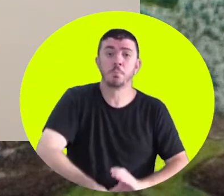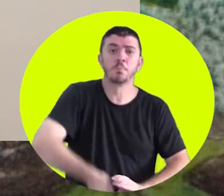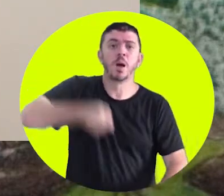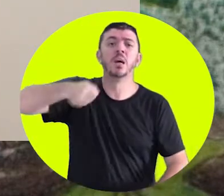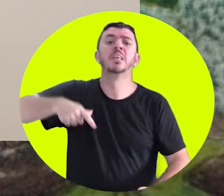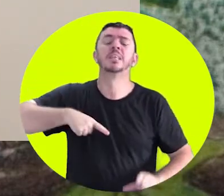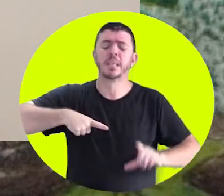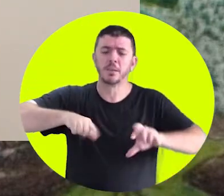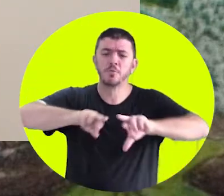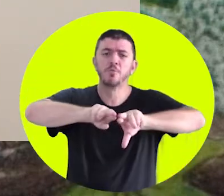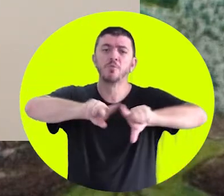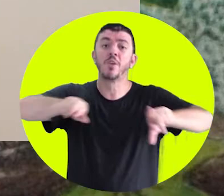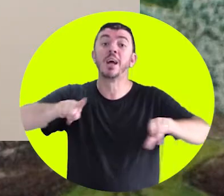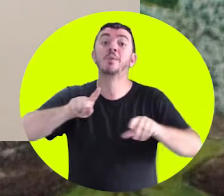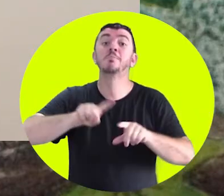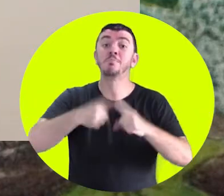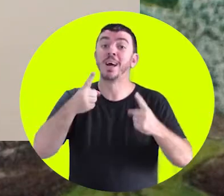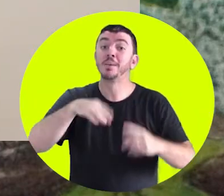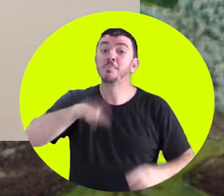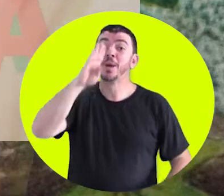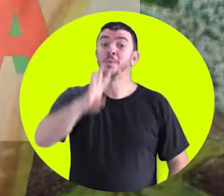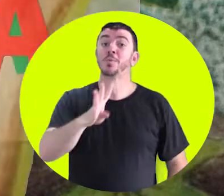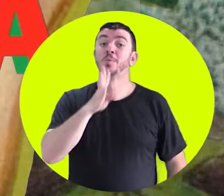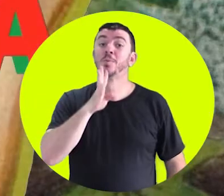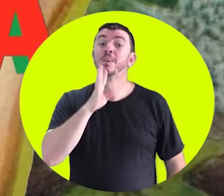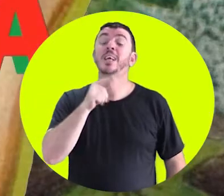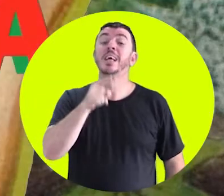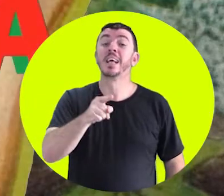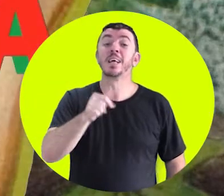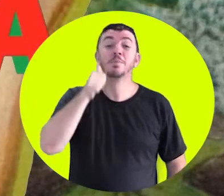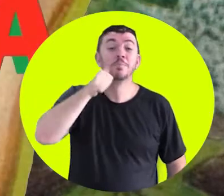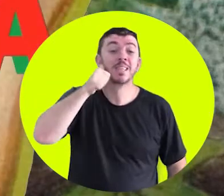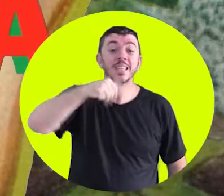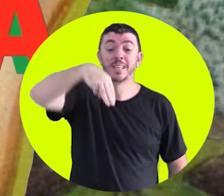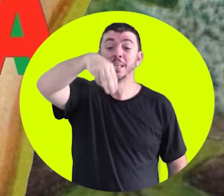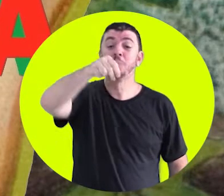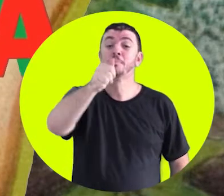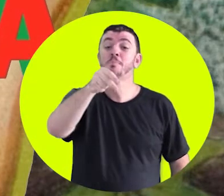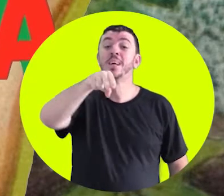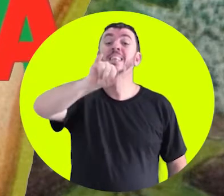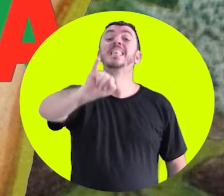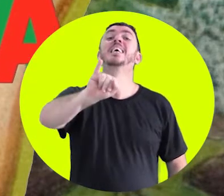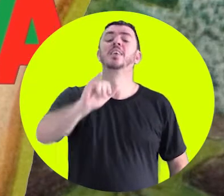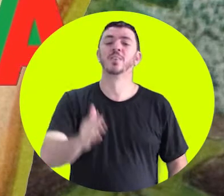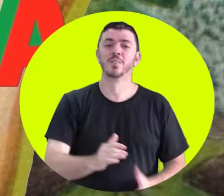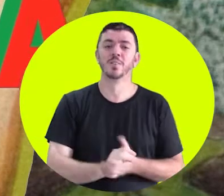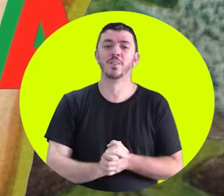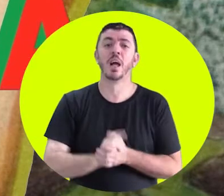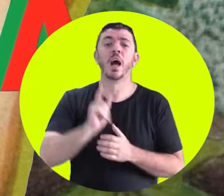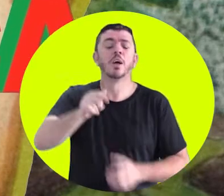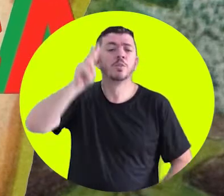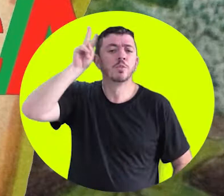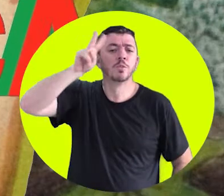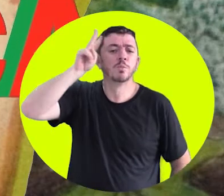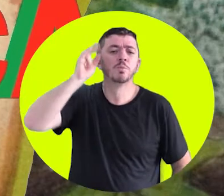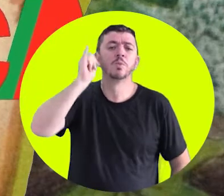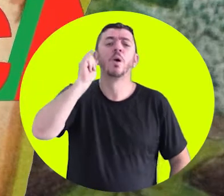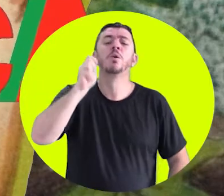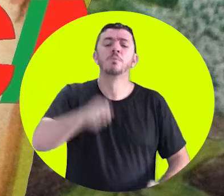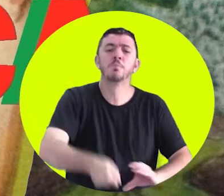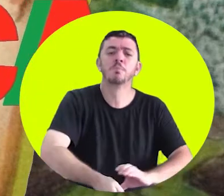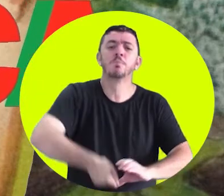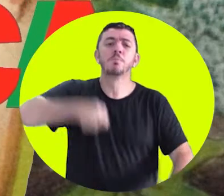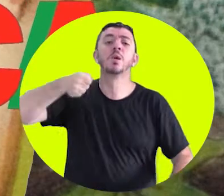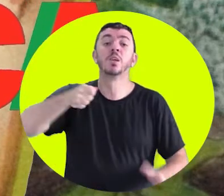histórias, mas a mais conhecida é a lenda sobre Mani. A Lenda da Mandioca, de Mônica Rodrigues Costa